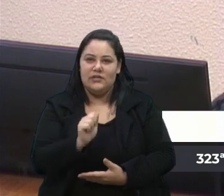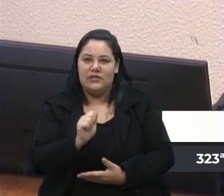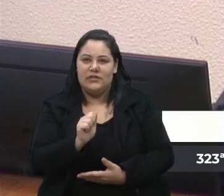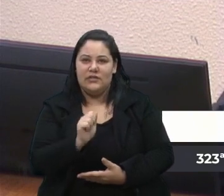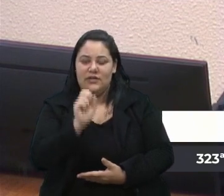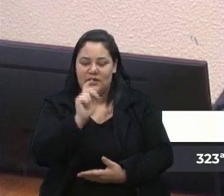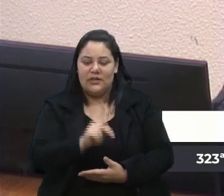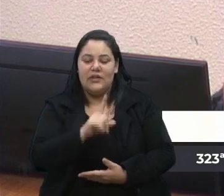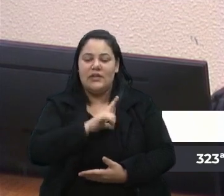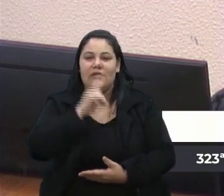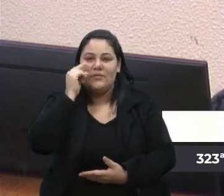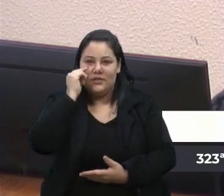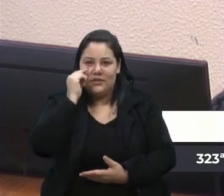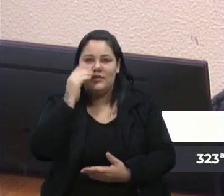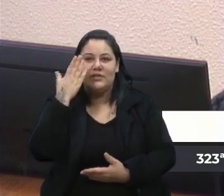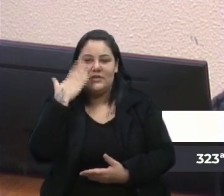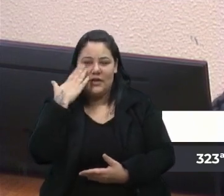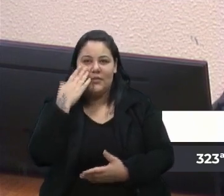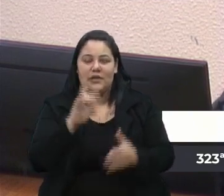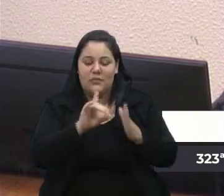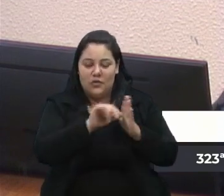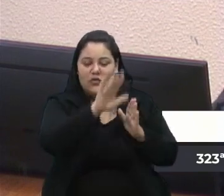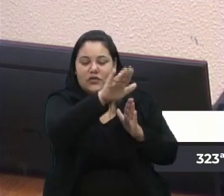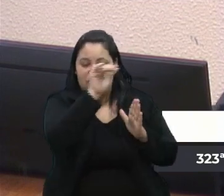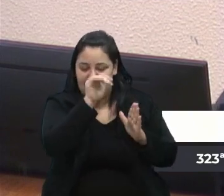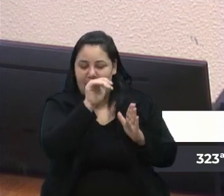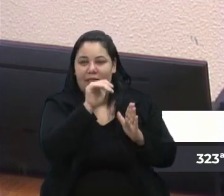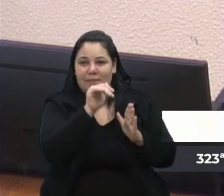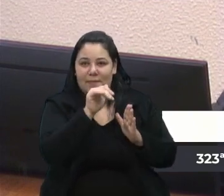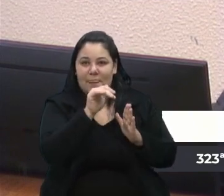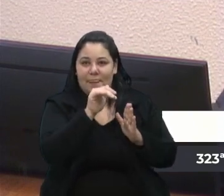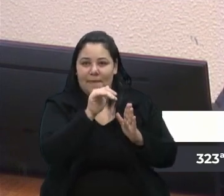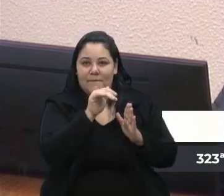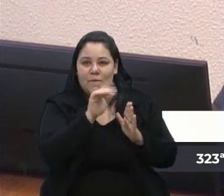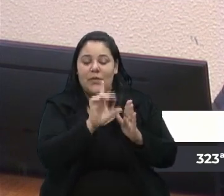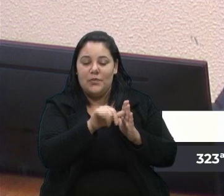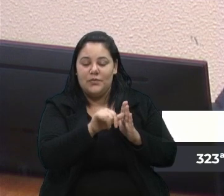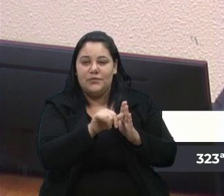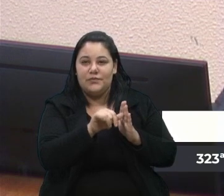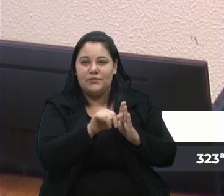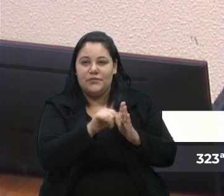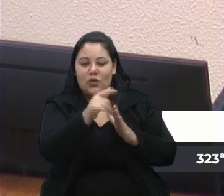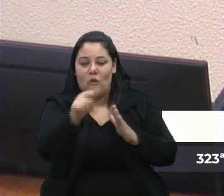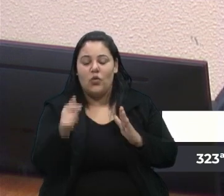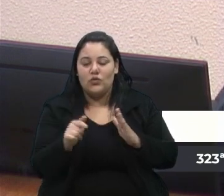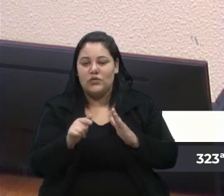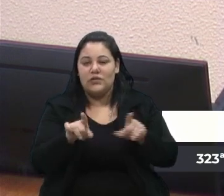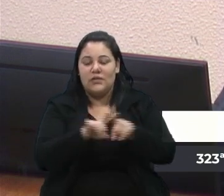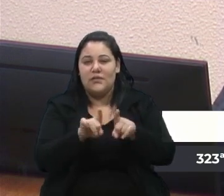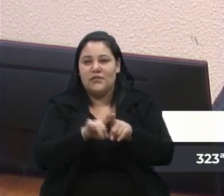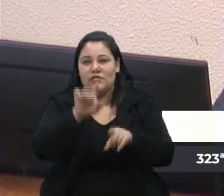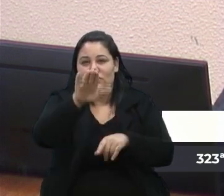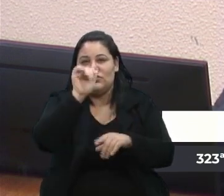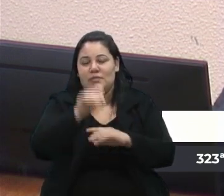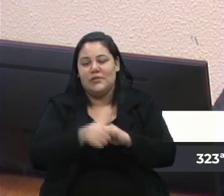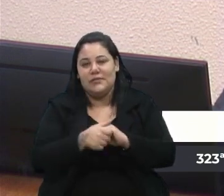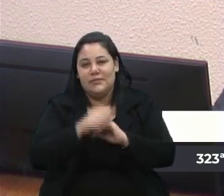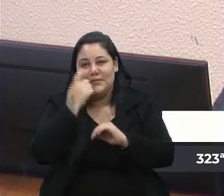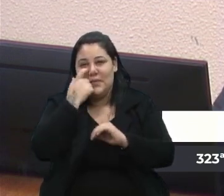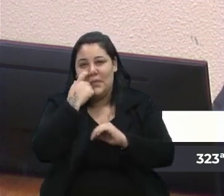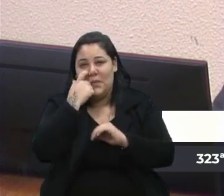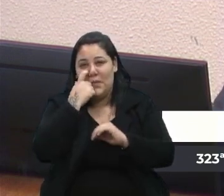que a Sandra recebeu como depois foi chamado depois posterior e foi chamado outros também eu quero dizer que mais